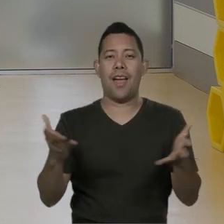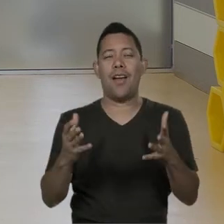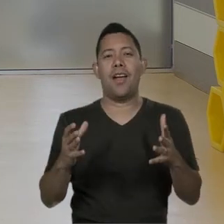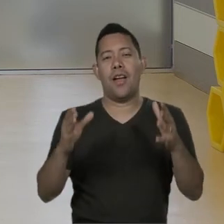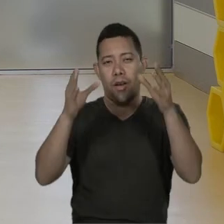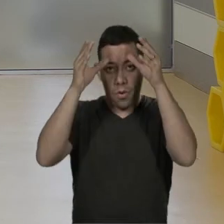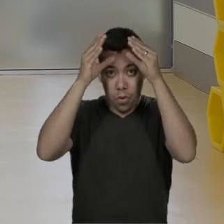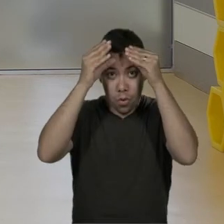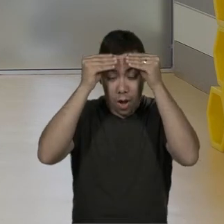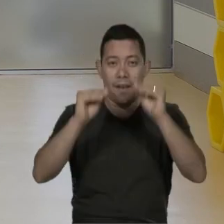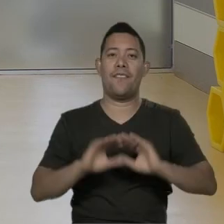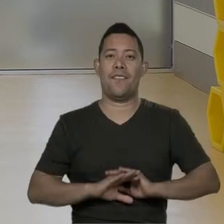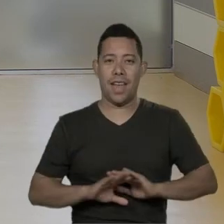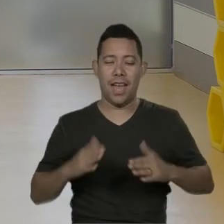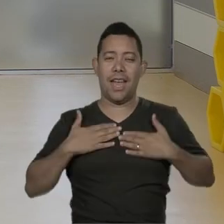sua